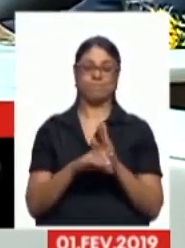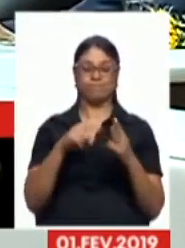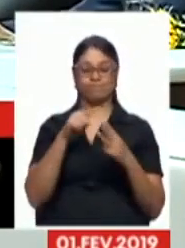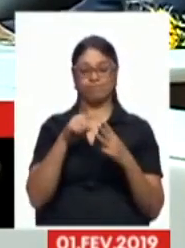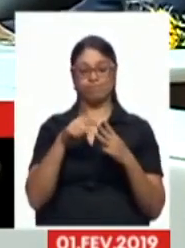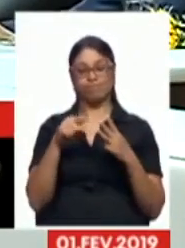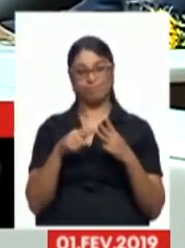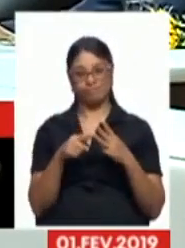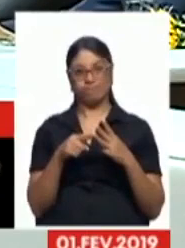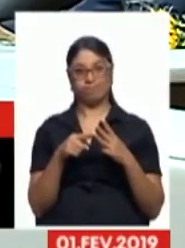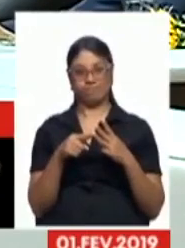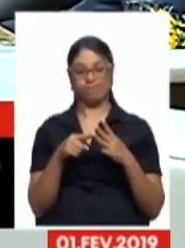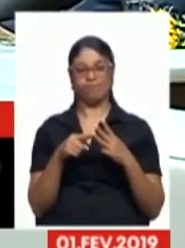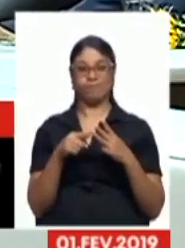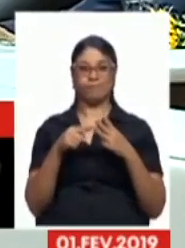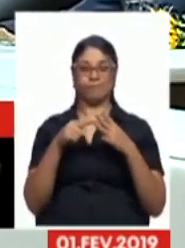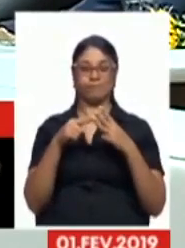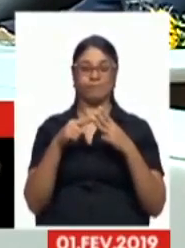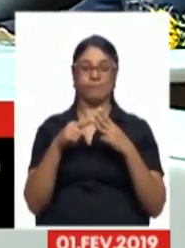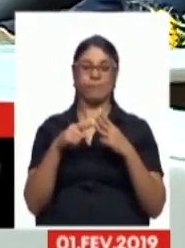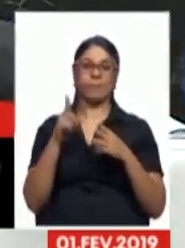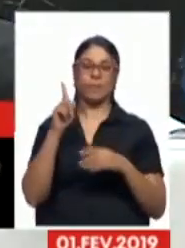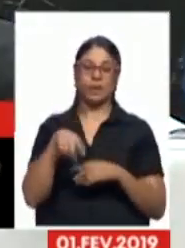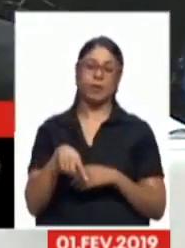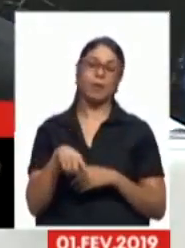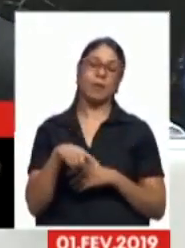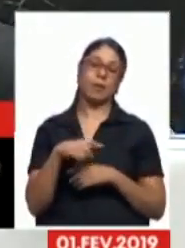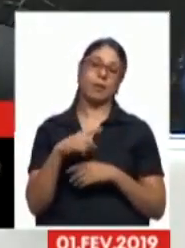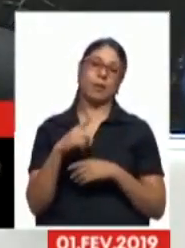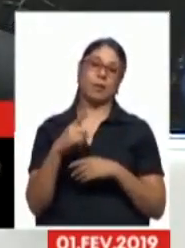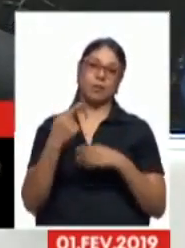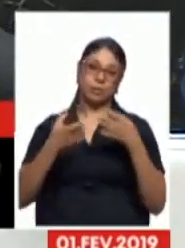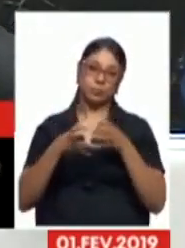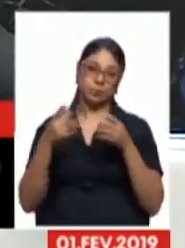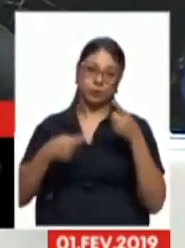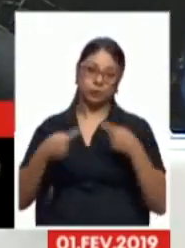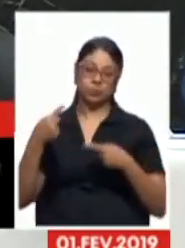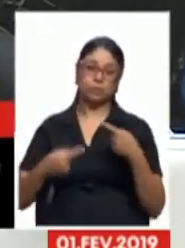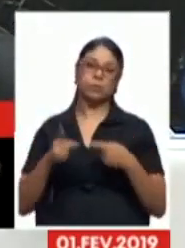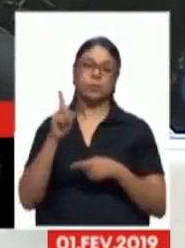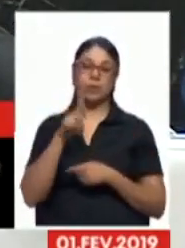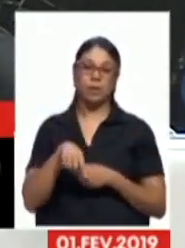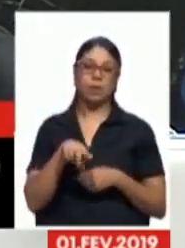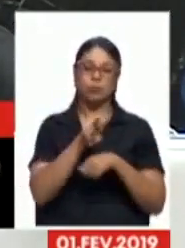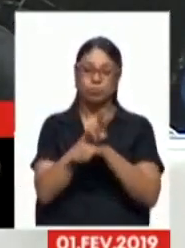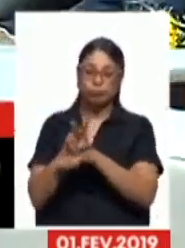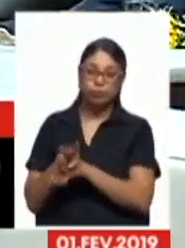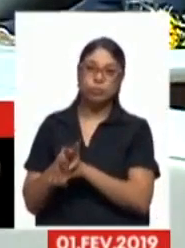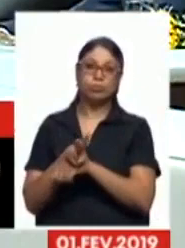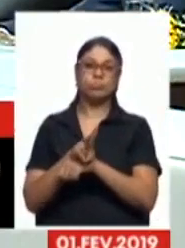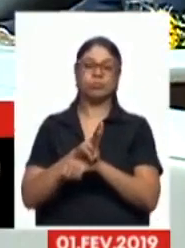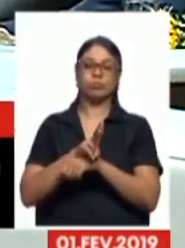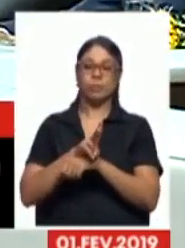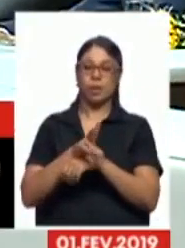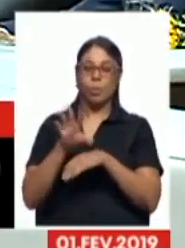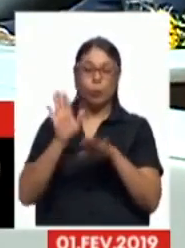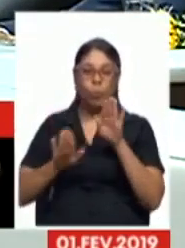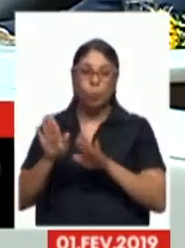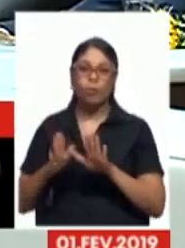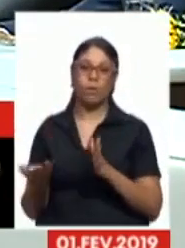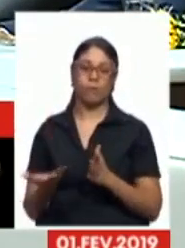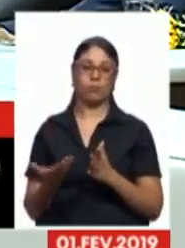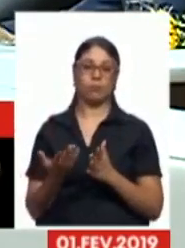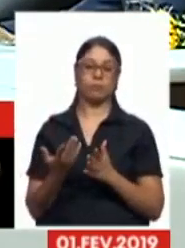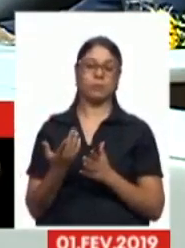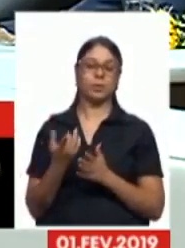das atribuições do parlamento, representar, legislar e fiscalizar. Mais do que nunca,